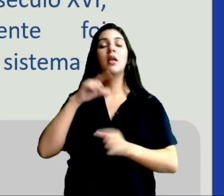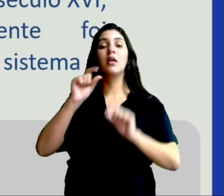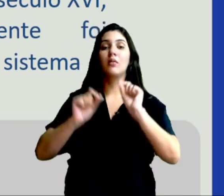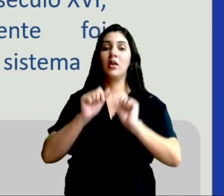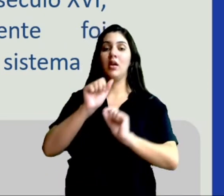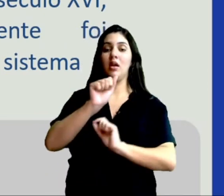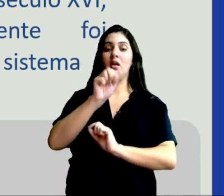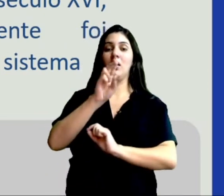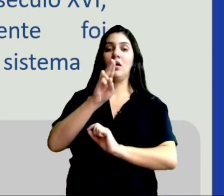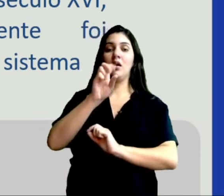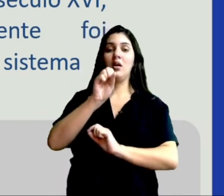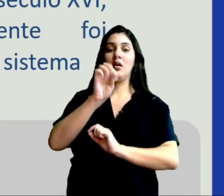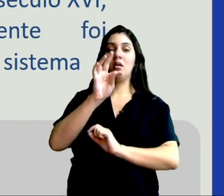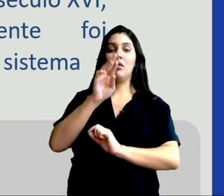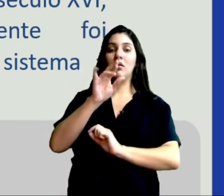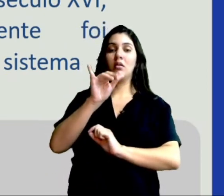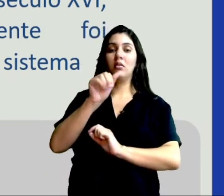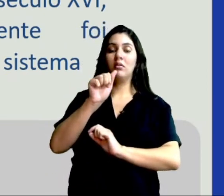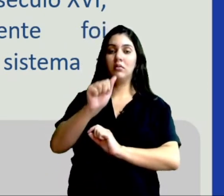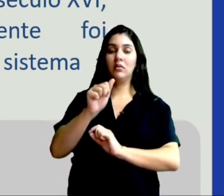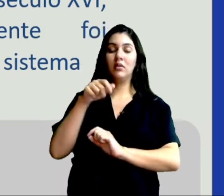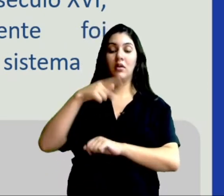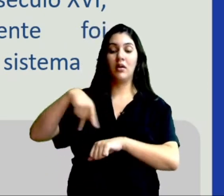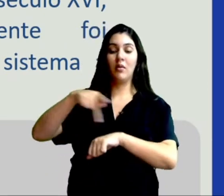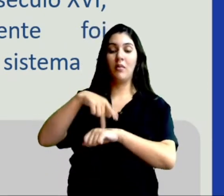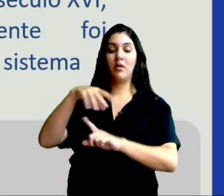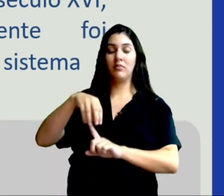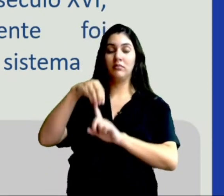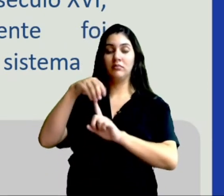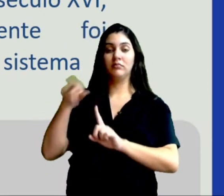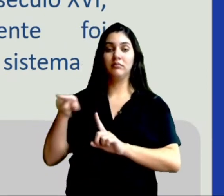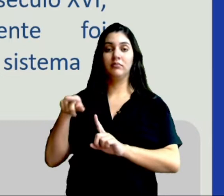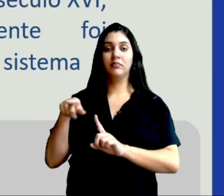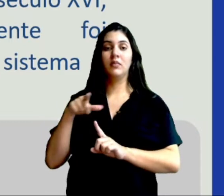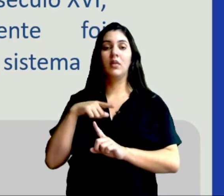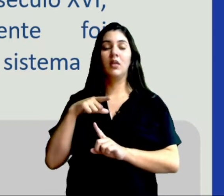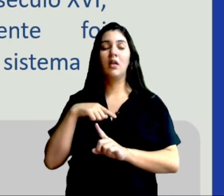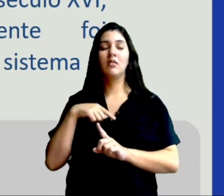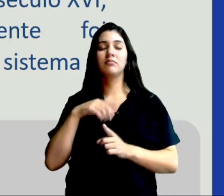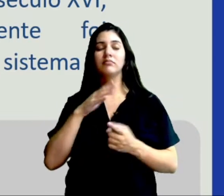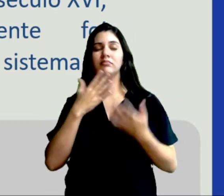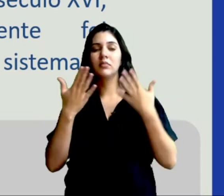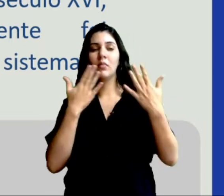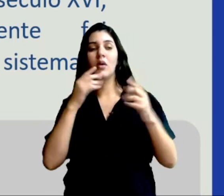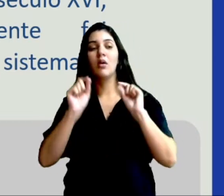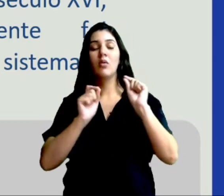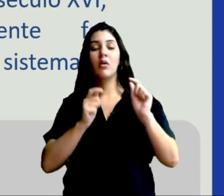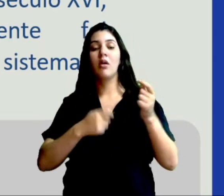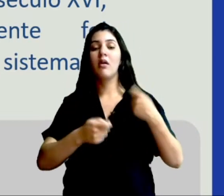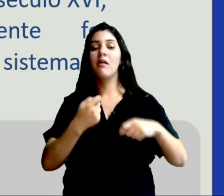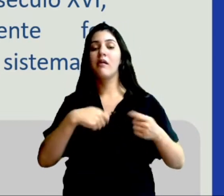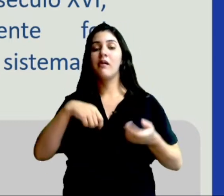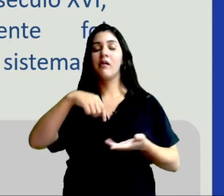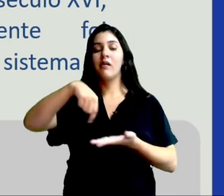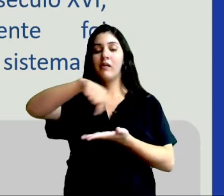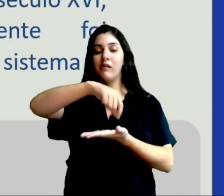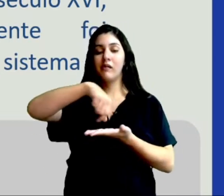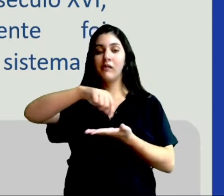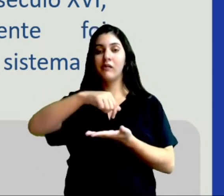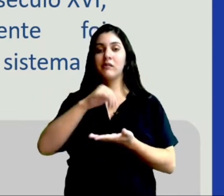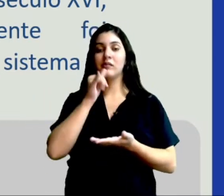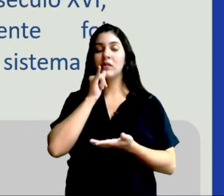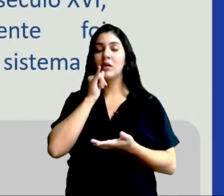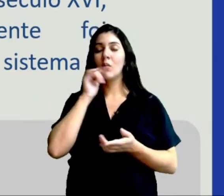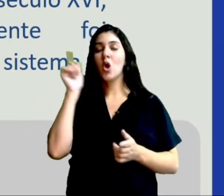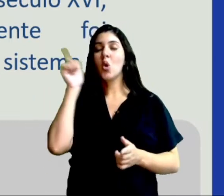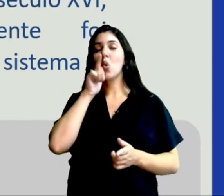Austrália, né? Agora vamos falar um pouco da Austrália, que é aquele país, né, principal. A Austrália, a incorporação da Austrália ao capitalismo se deu após a conquista